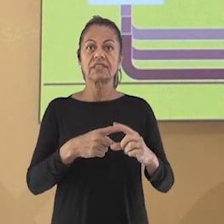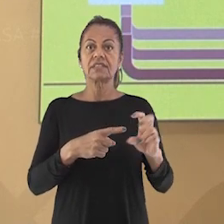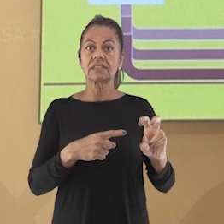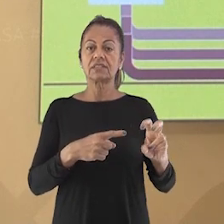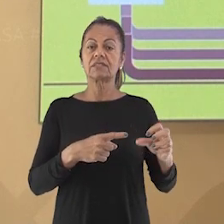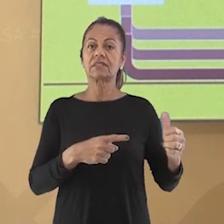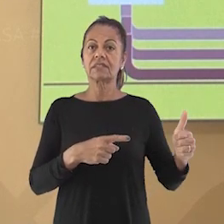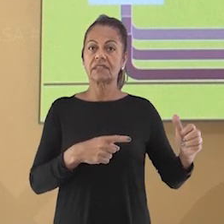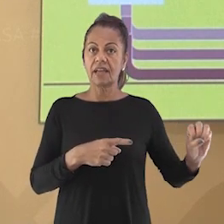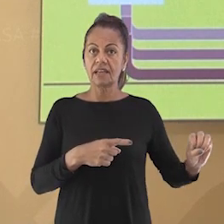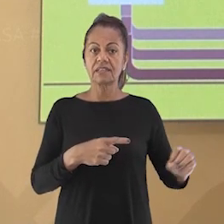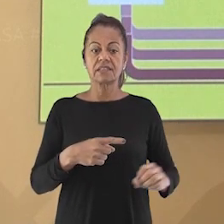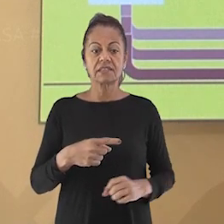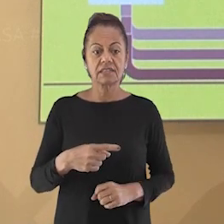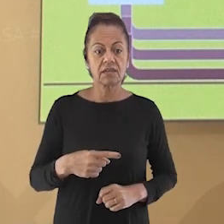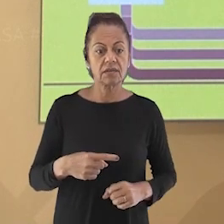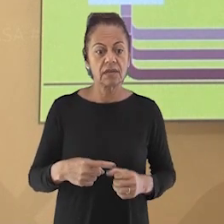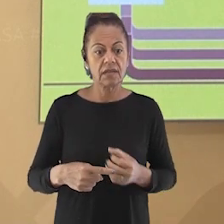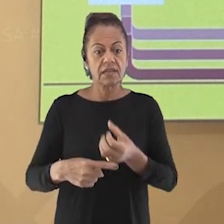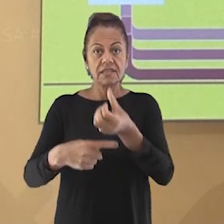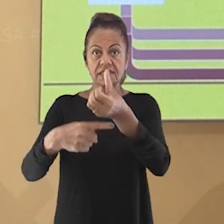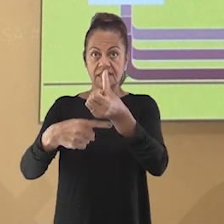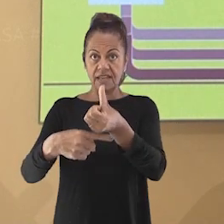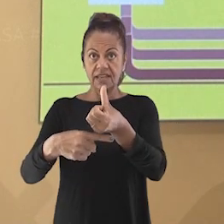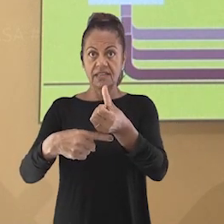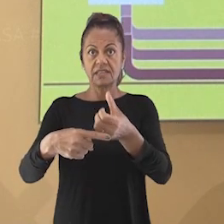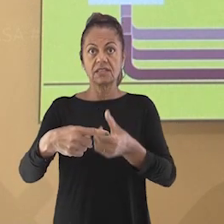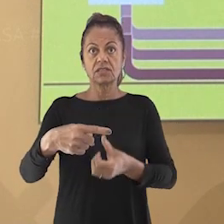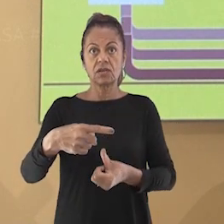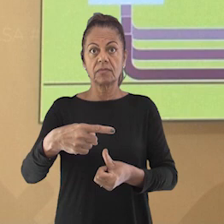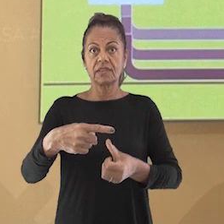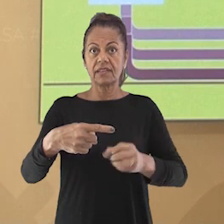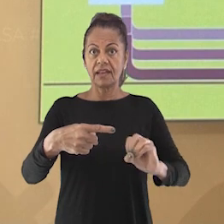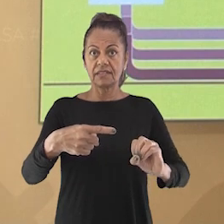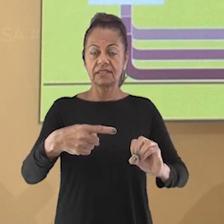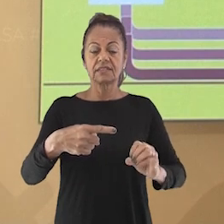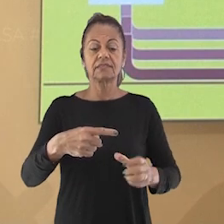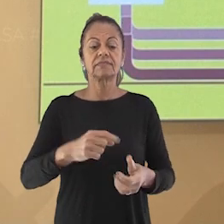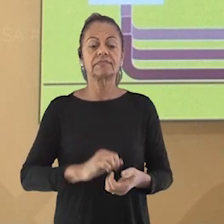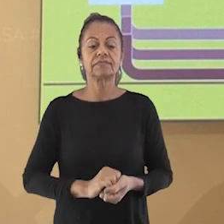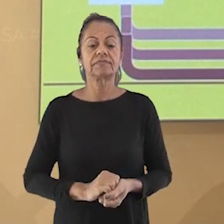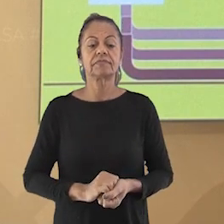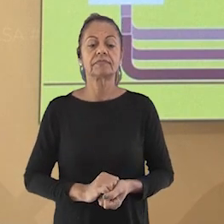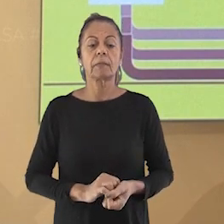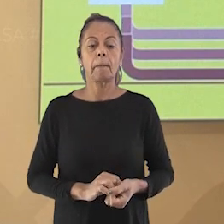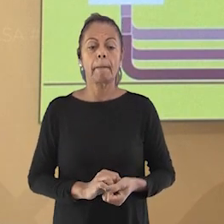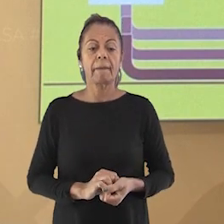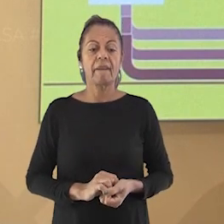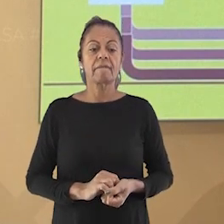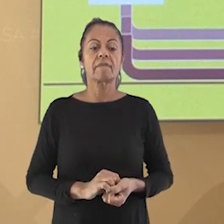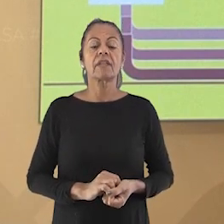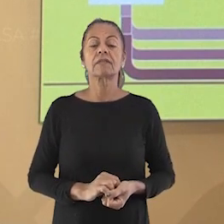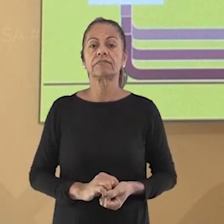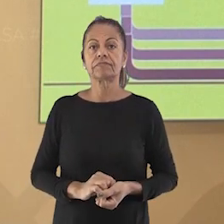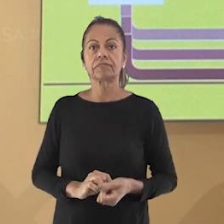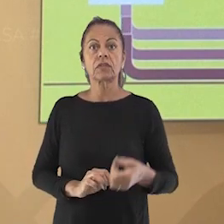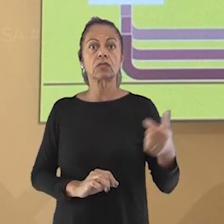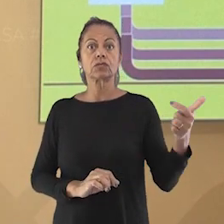6 sobre 10. No segundo exemplo, nós temos a fração